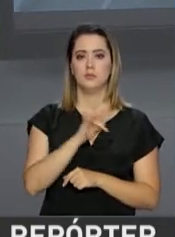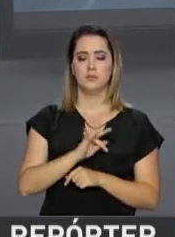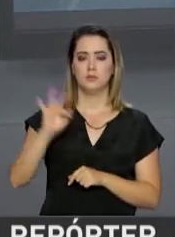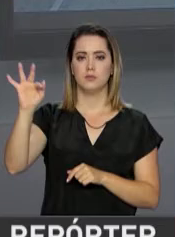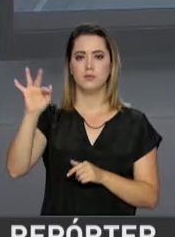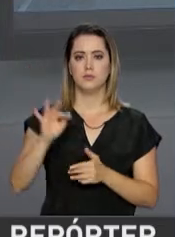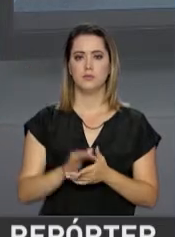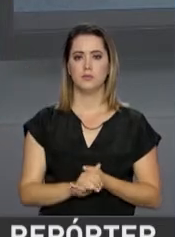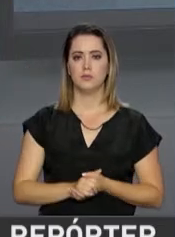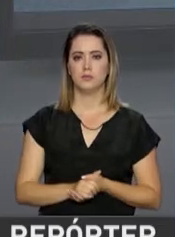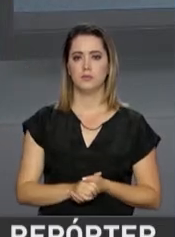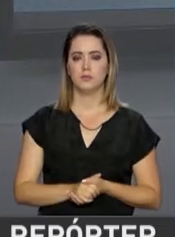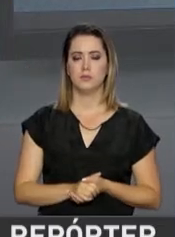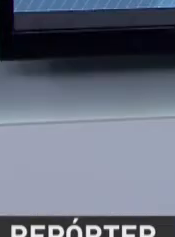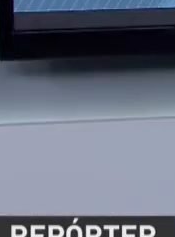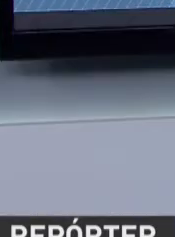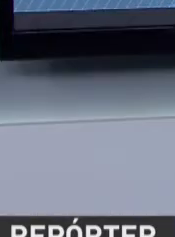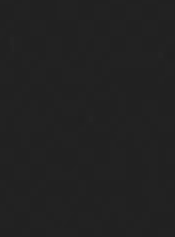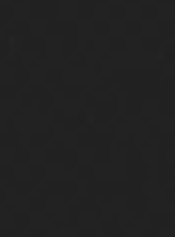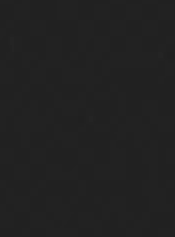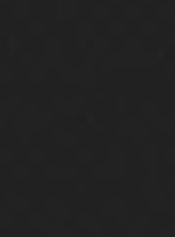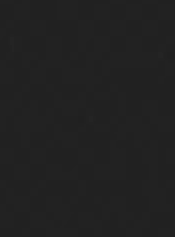a tv do governo federal